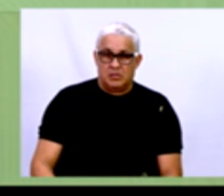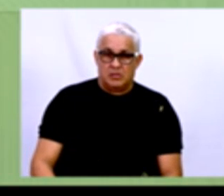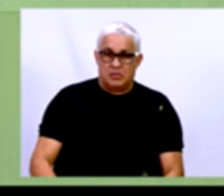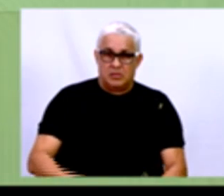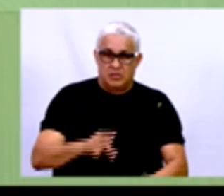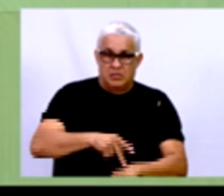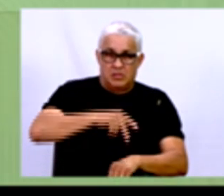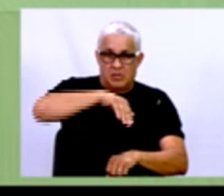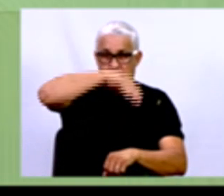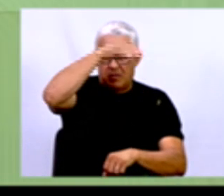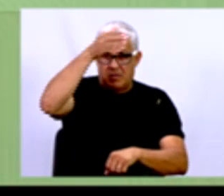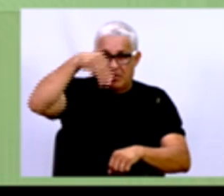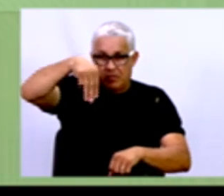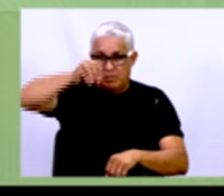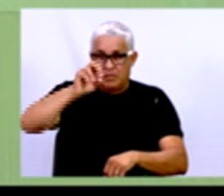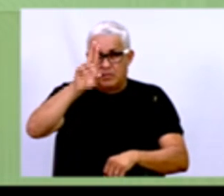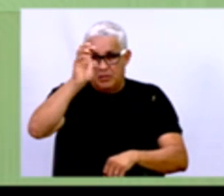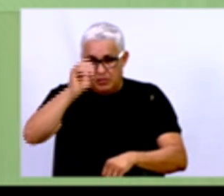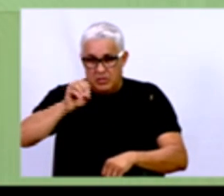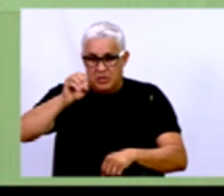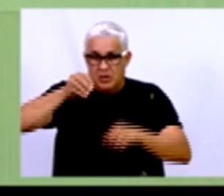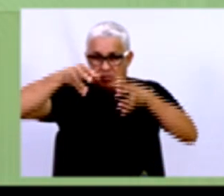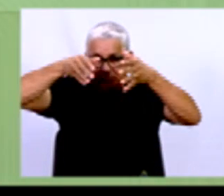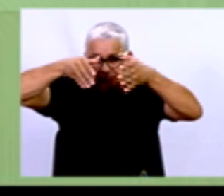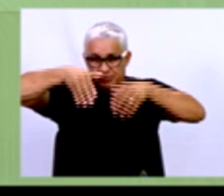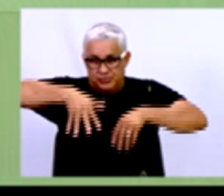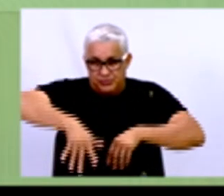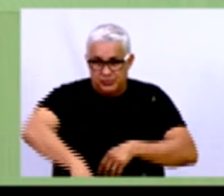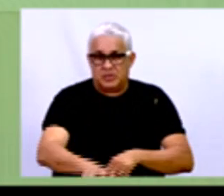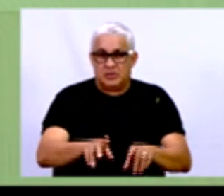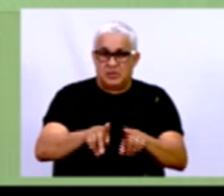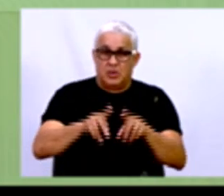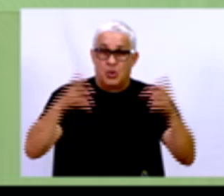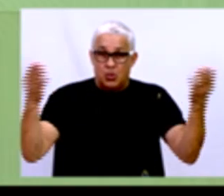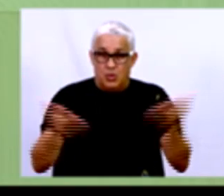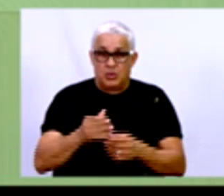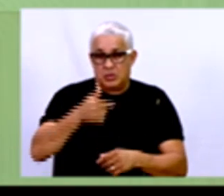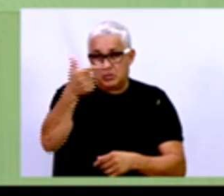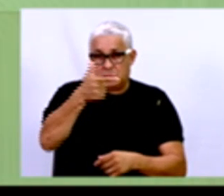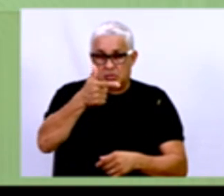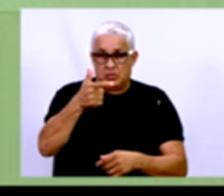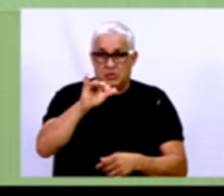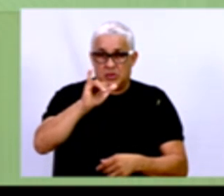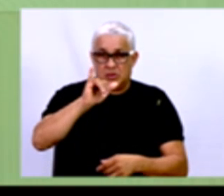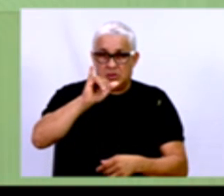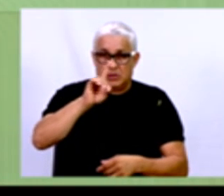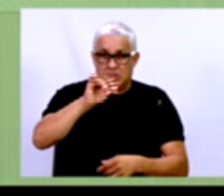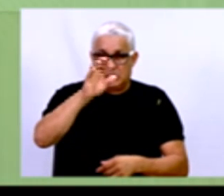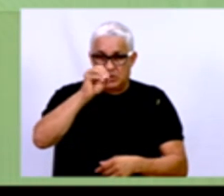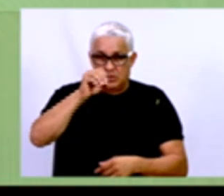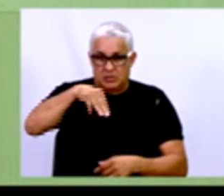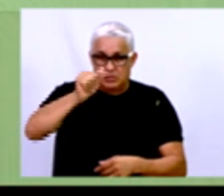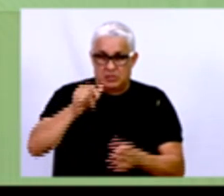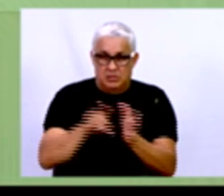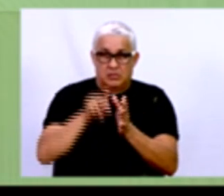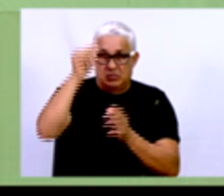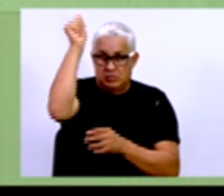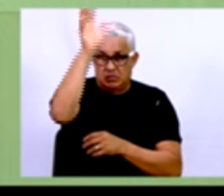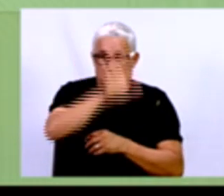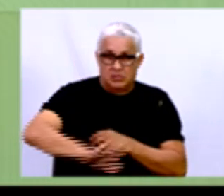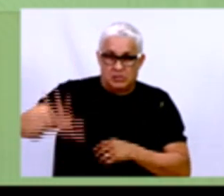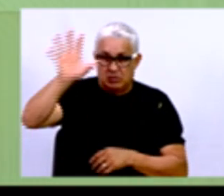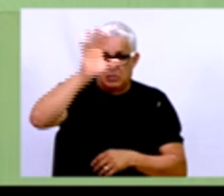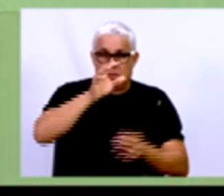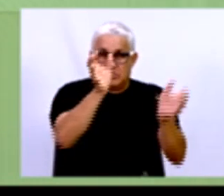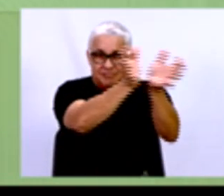linguagem urbana. A gíria é hoje o segundo idioma do brasileiro. Todas as classes sociais a